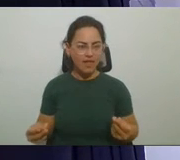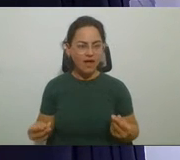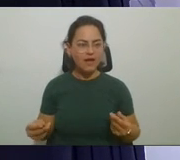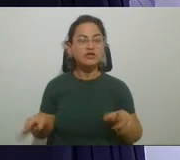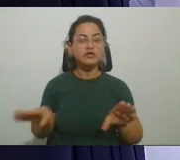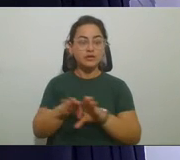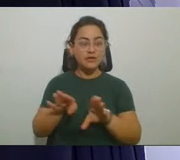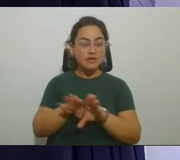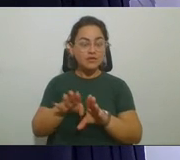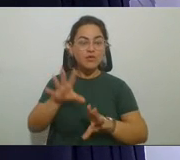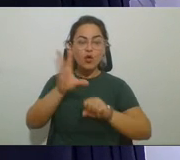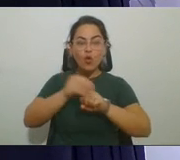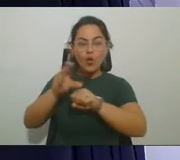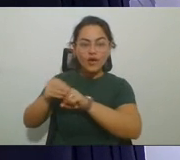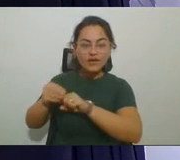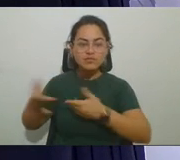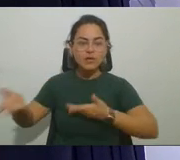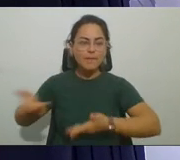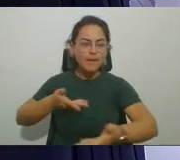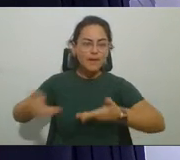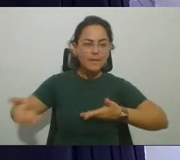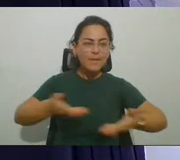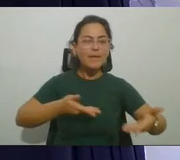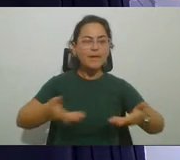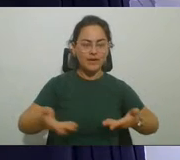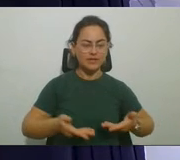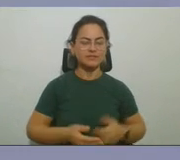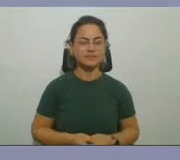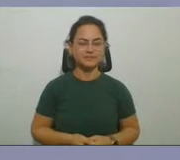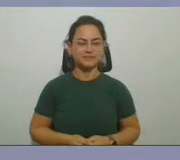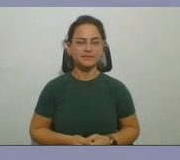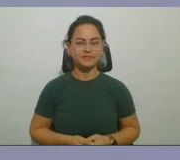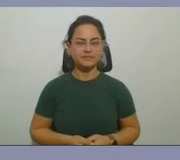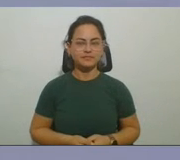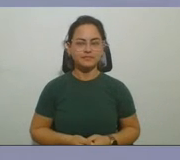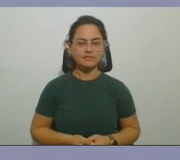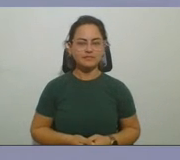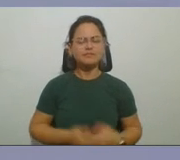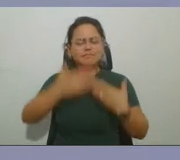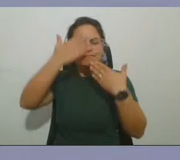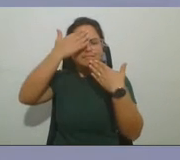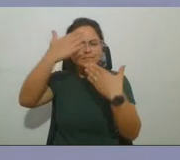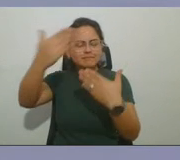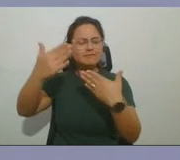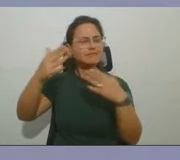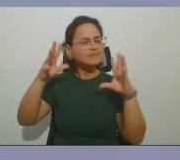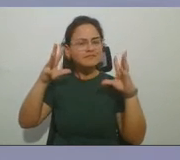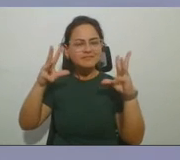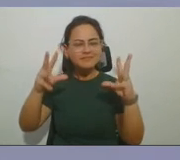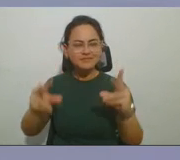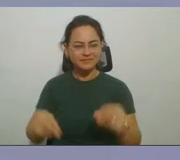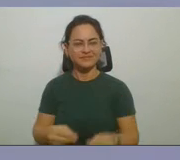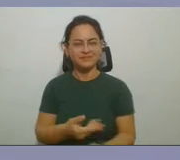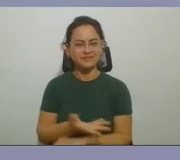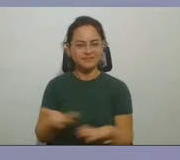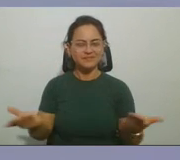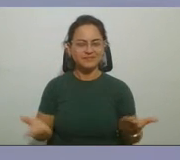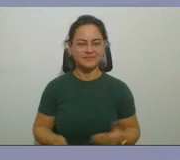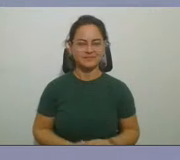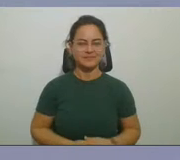todos os conhecimentos produzidos nesta área. Então, fica aqui a nossa gratidão por todo o envolvimento, a cada um de vocês.